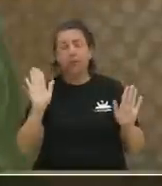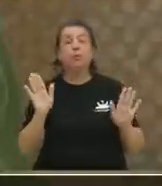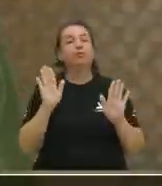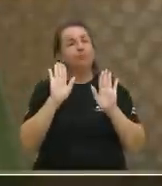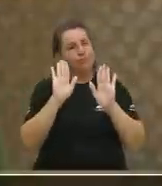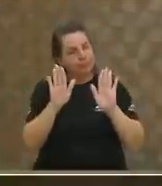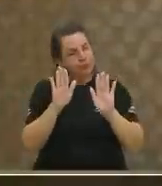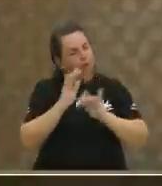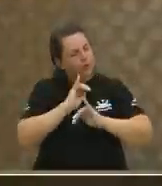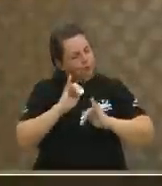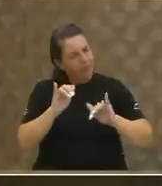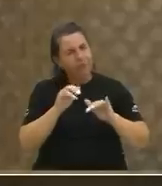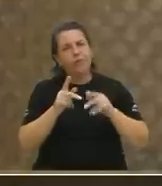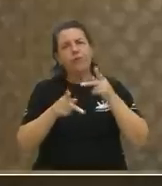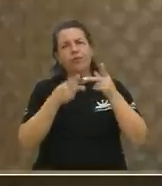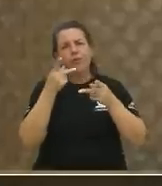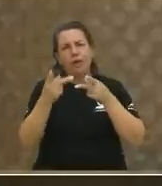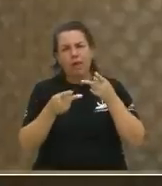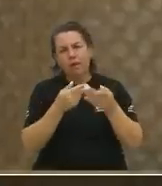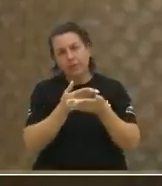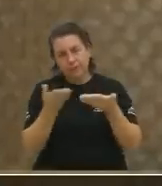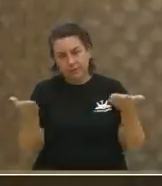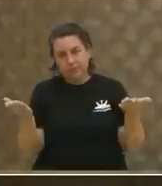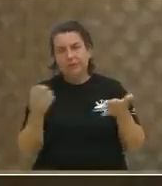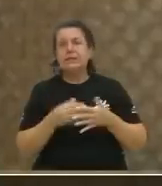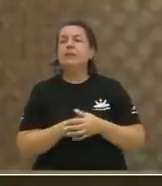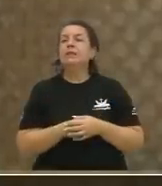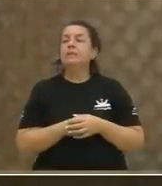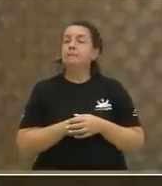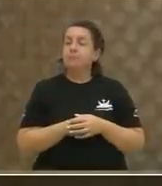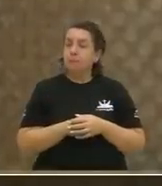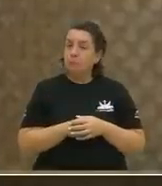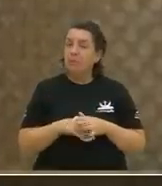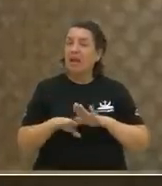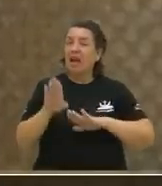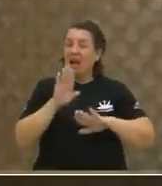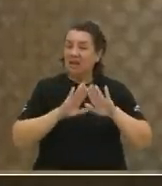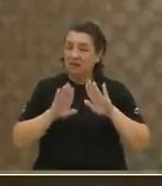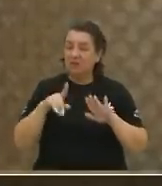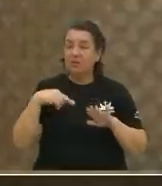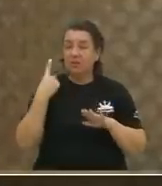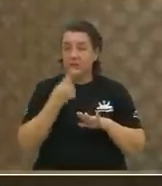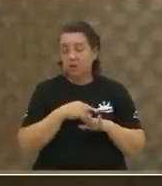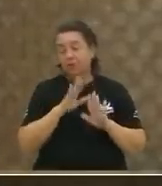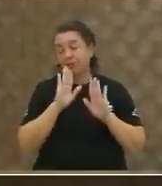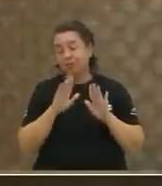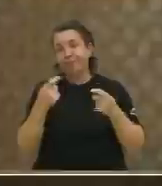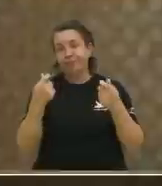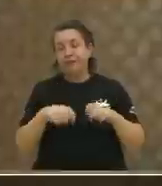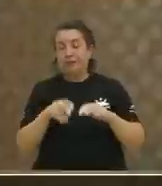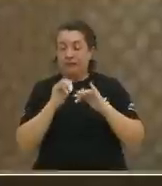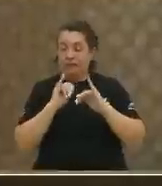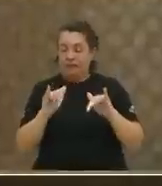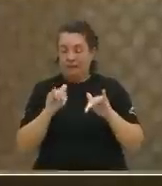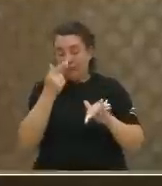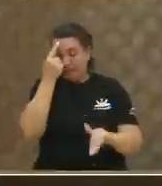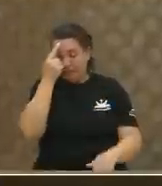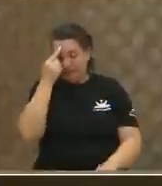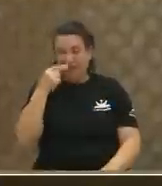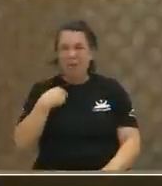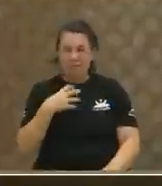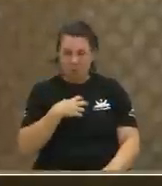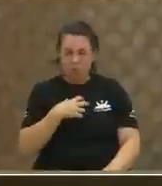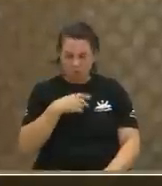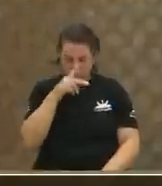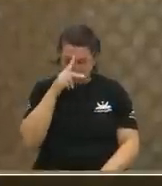dizer, desculpe meu vocabulário, tem hora que a gente tem que dizer, bom, do meu jeito eu já